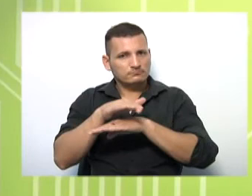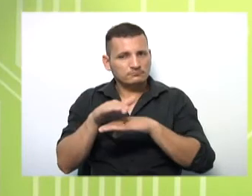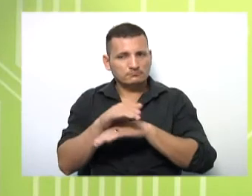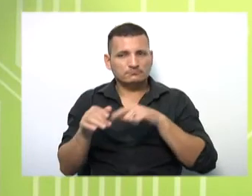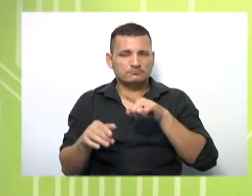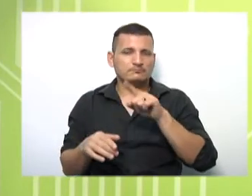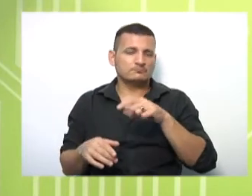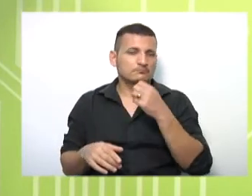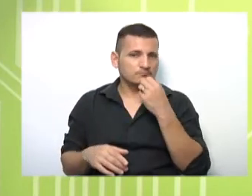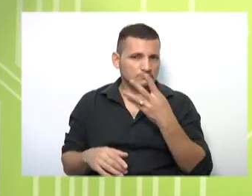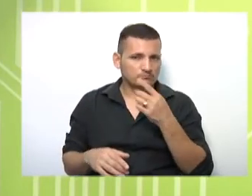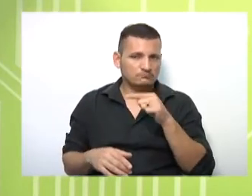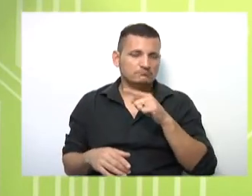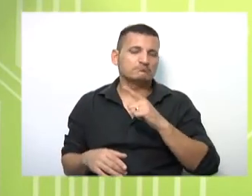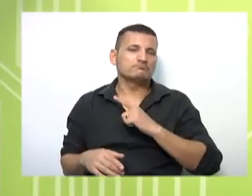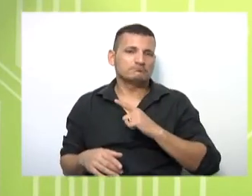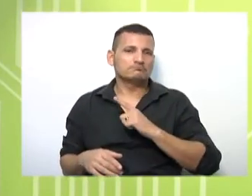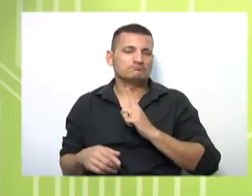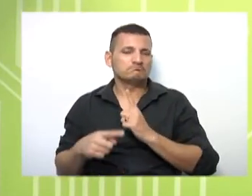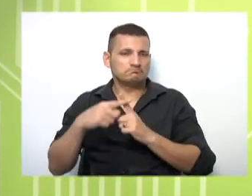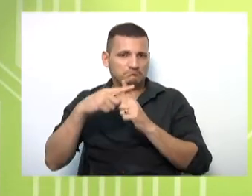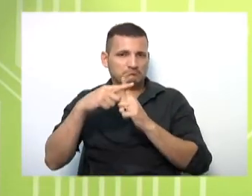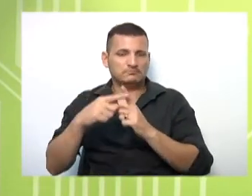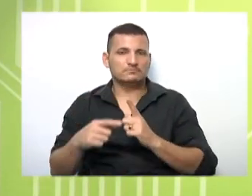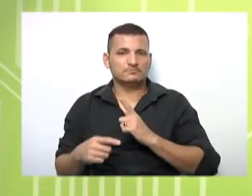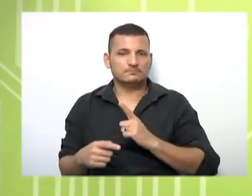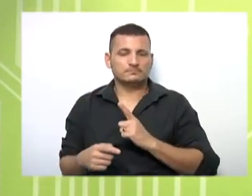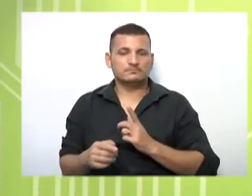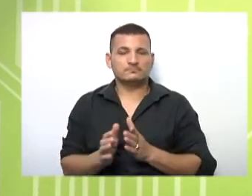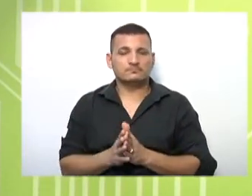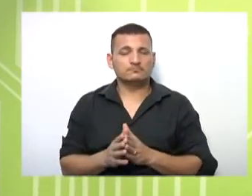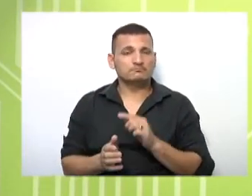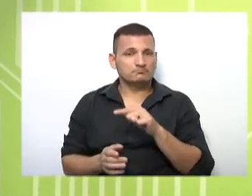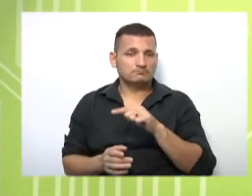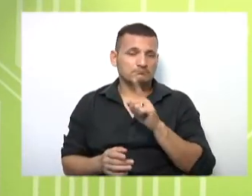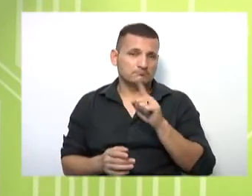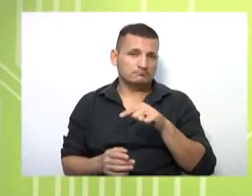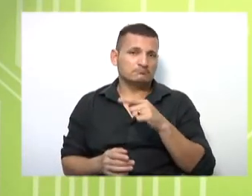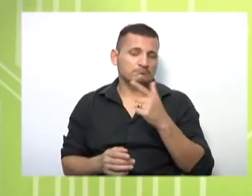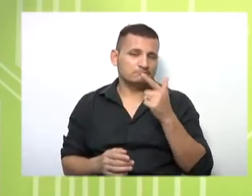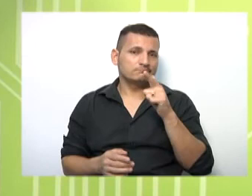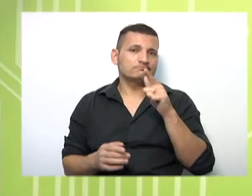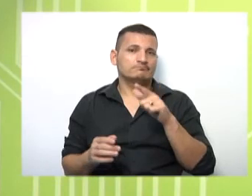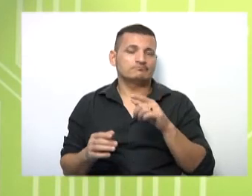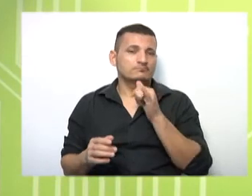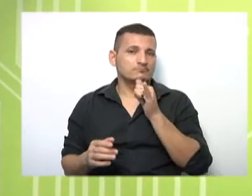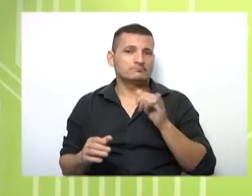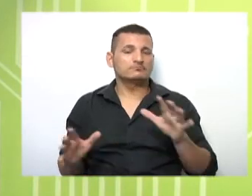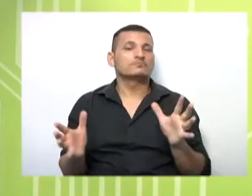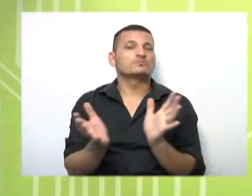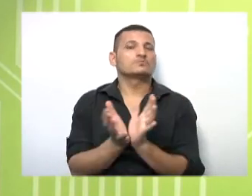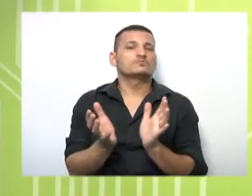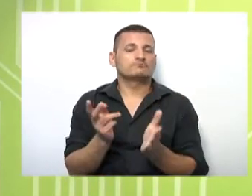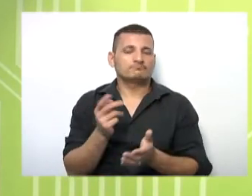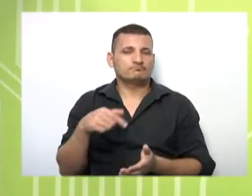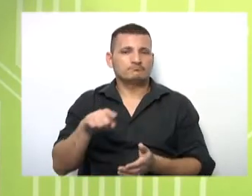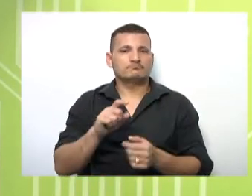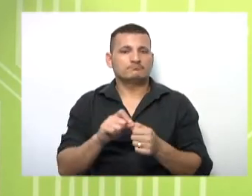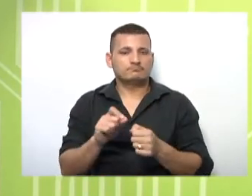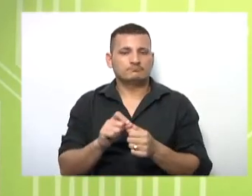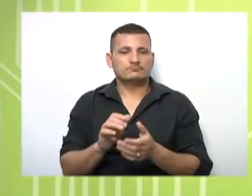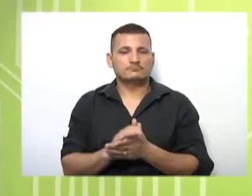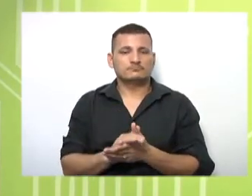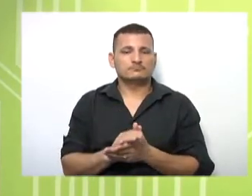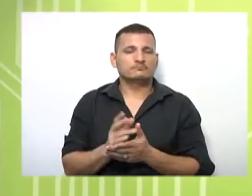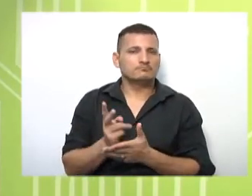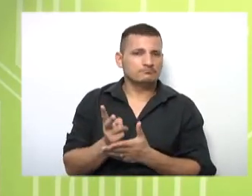muito boa, muito vantajosa. E isso é uma coisa que só se consegue coletivamente. Da mesma forma de